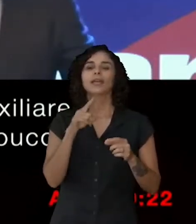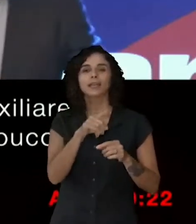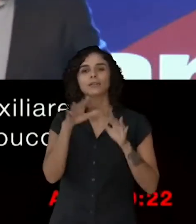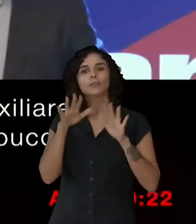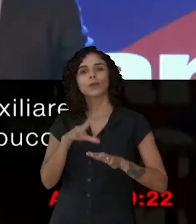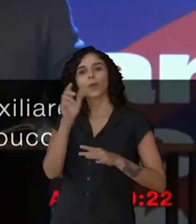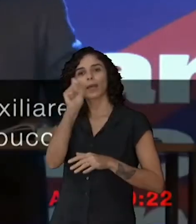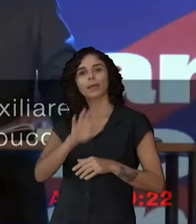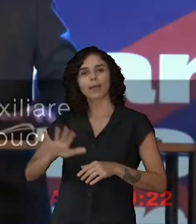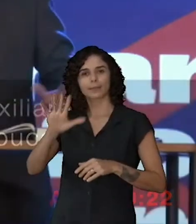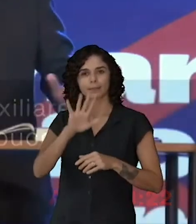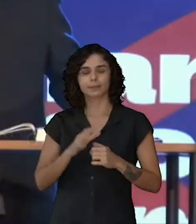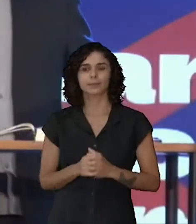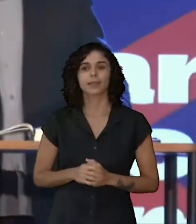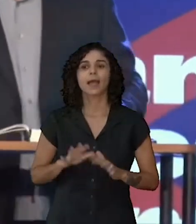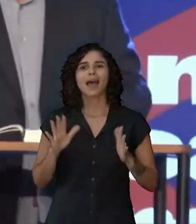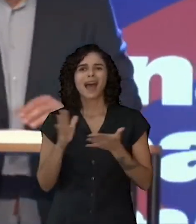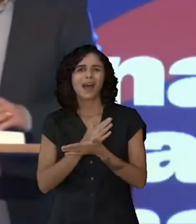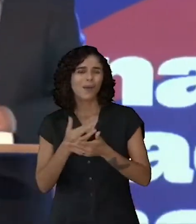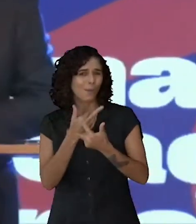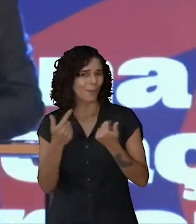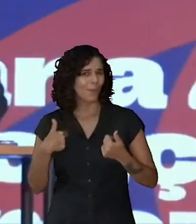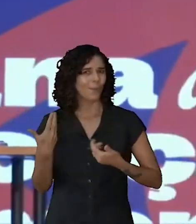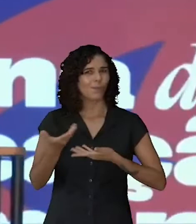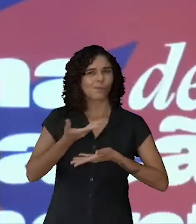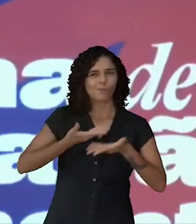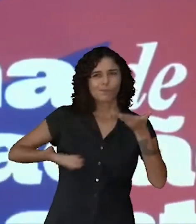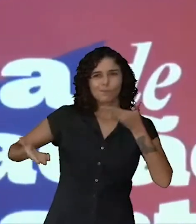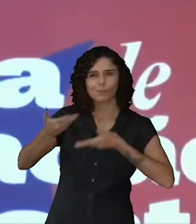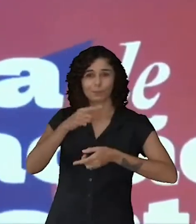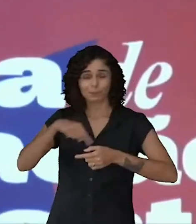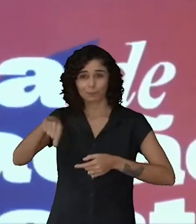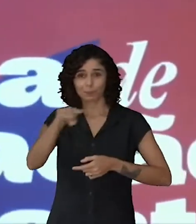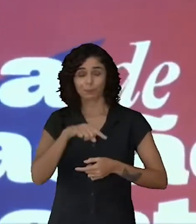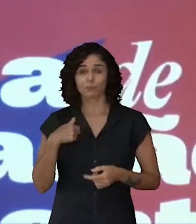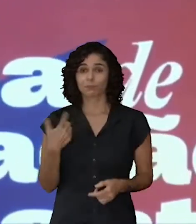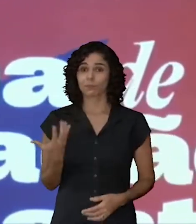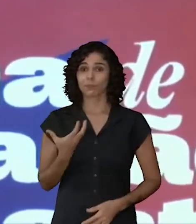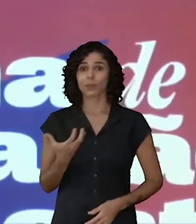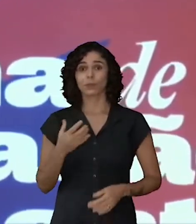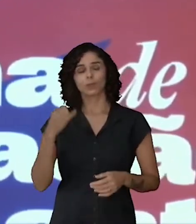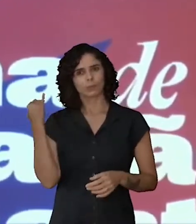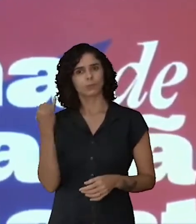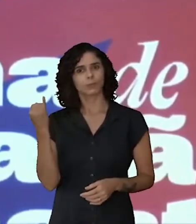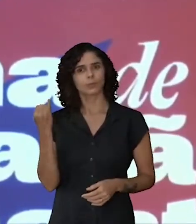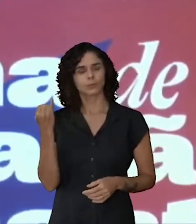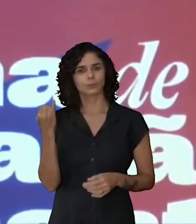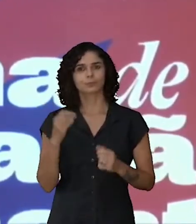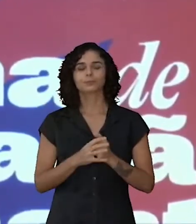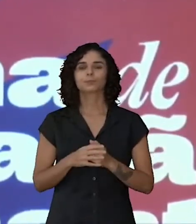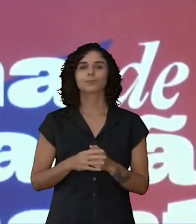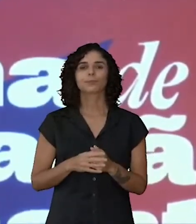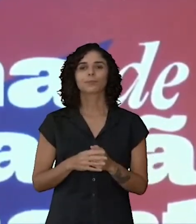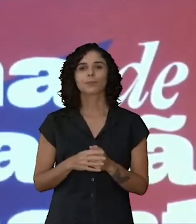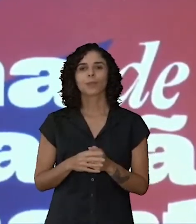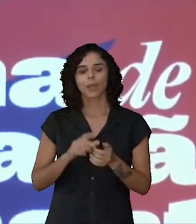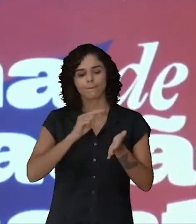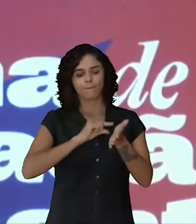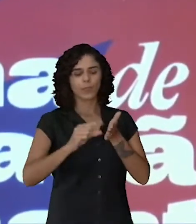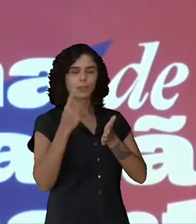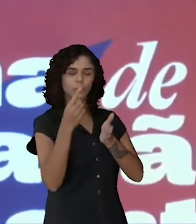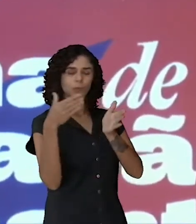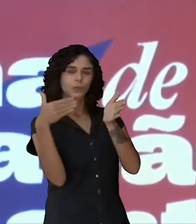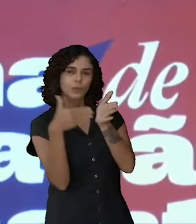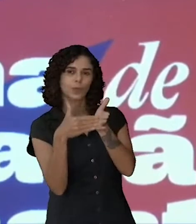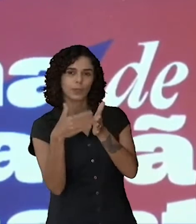Ásia. Agora, algumas coisas que eu quero compartilhar com vocês, que eu creio que são importantes. Primeiro, do versículo 1 ao